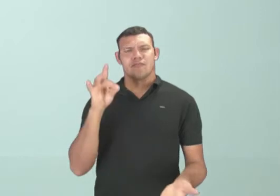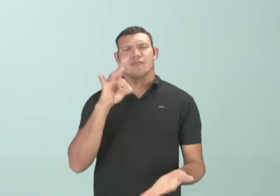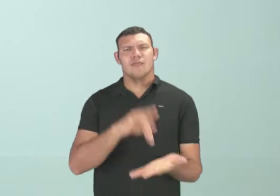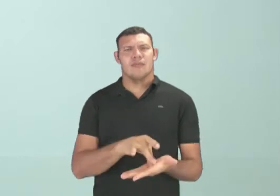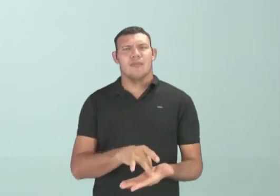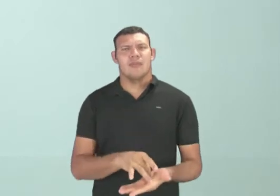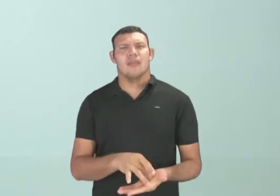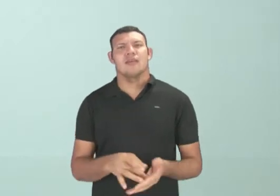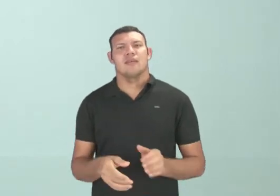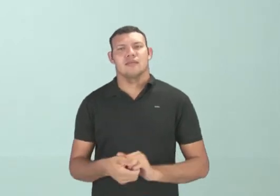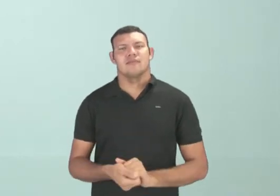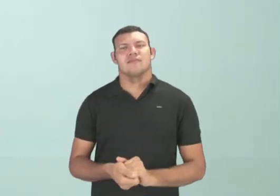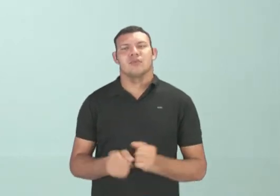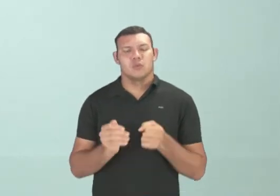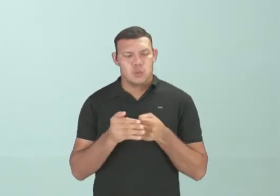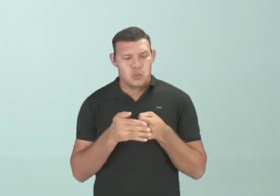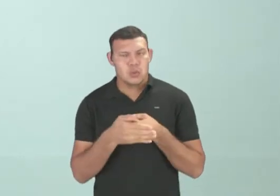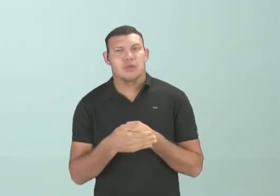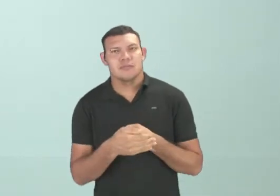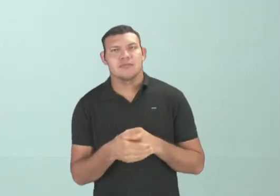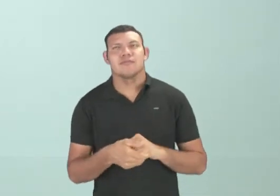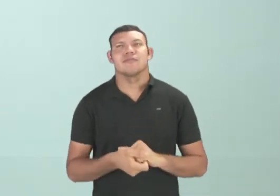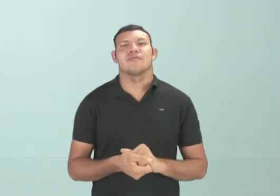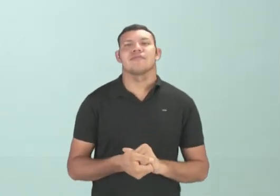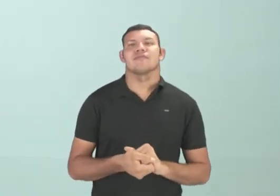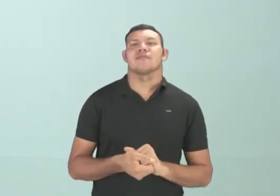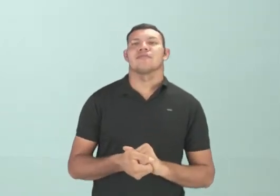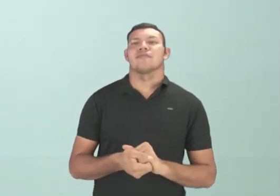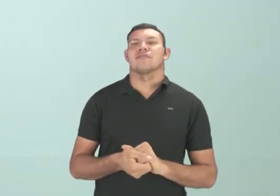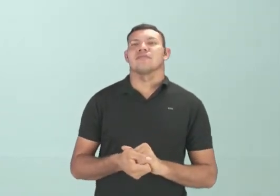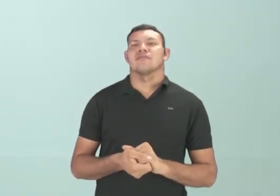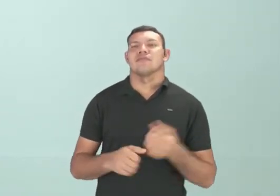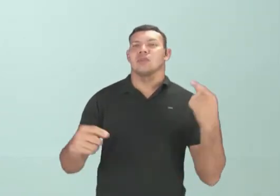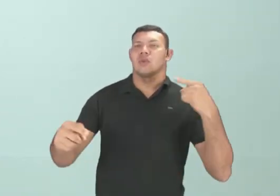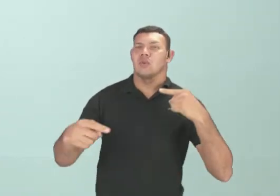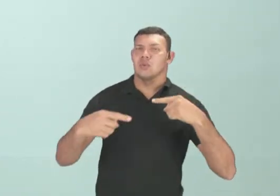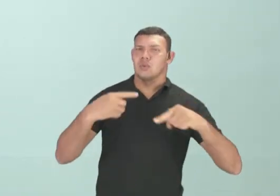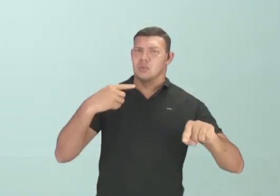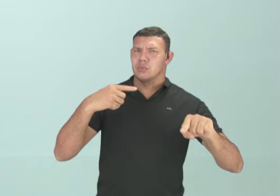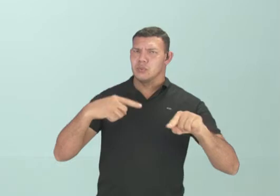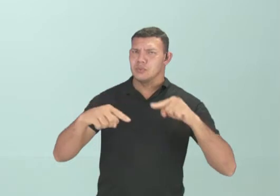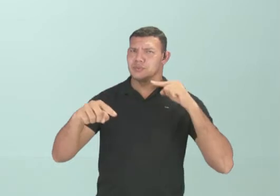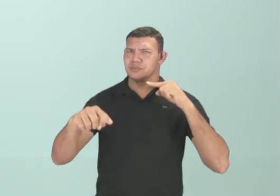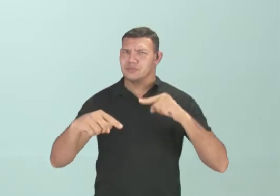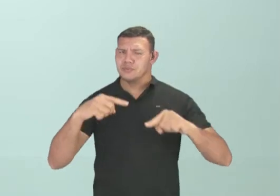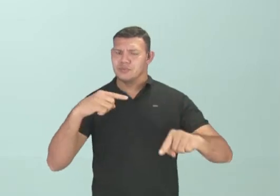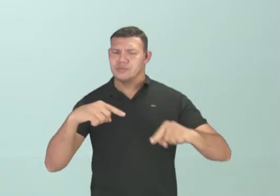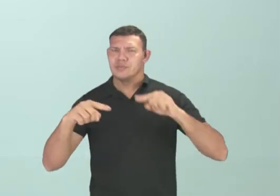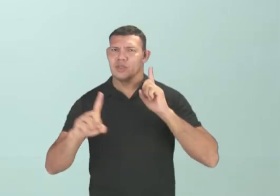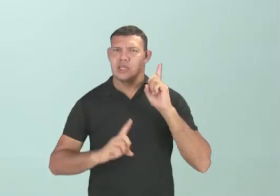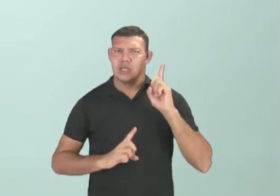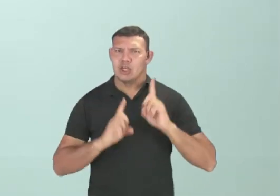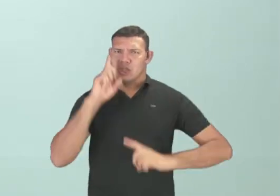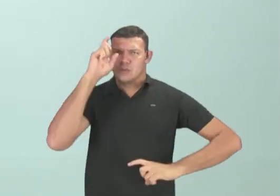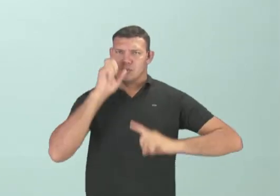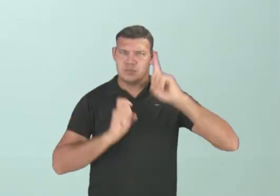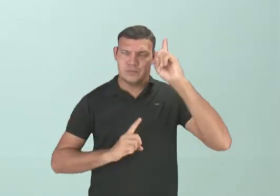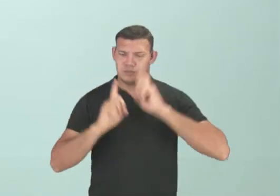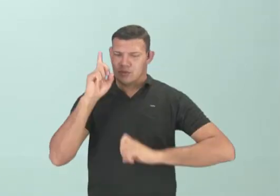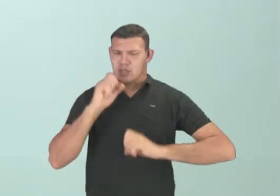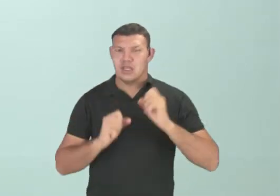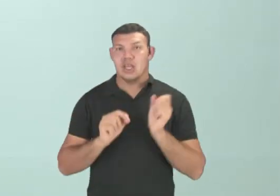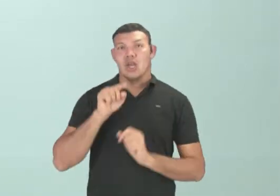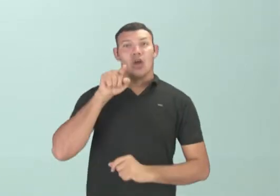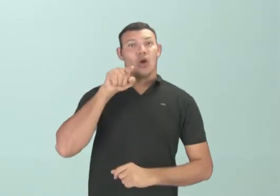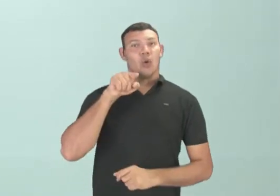ficar bem ali à mostra. Tá? Né, tem o ritmo, um ritmozinho, uma expressividade, porque quando você vai